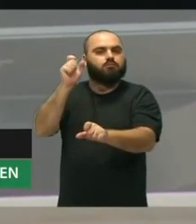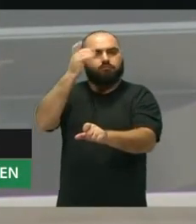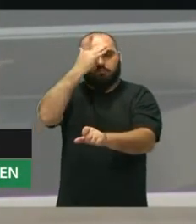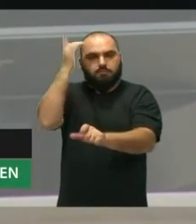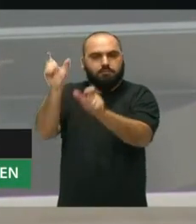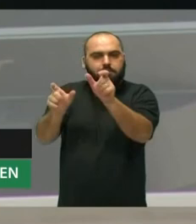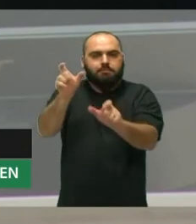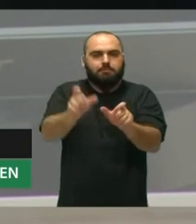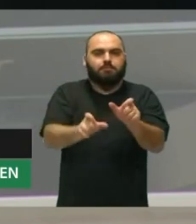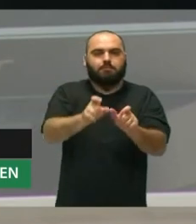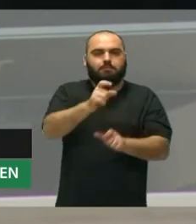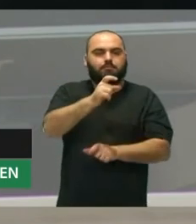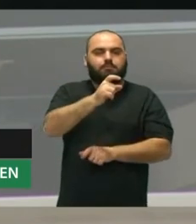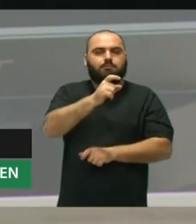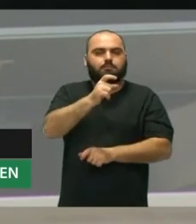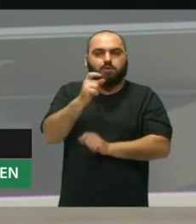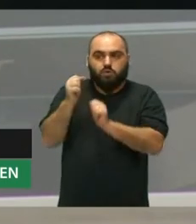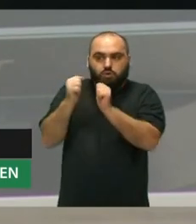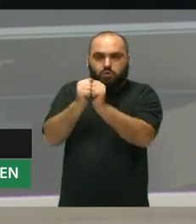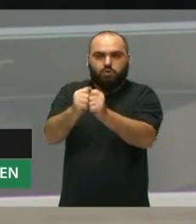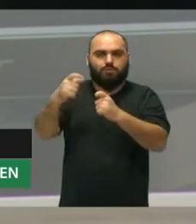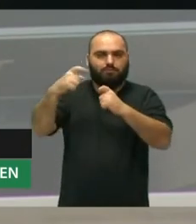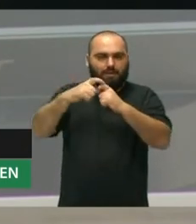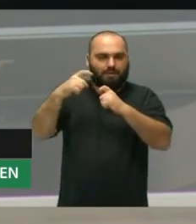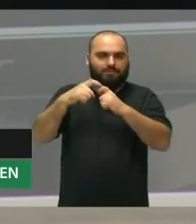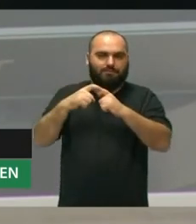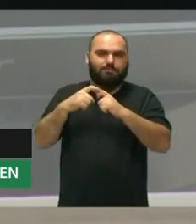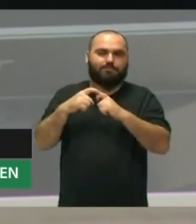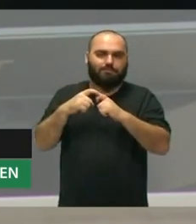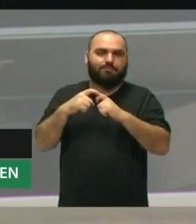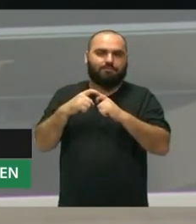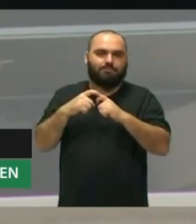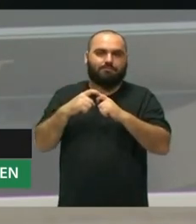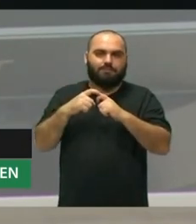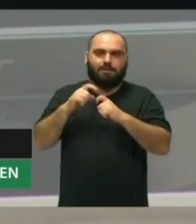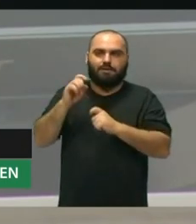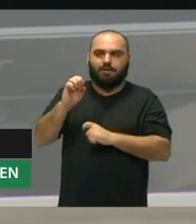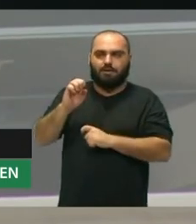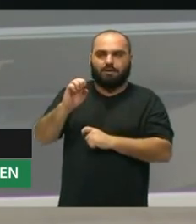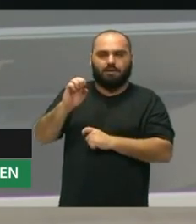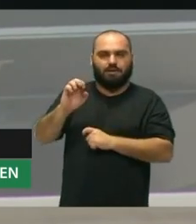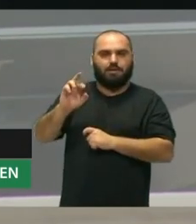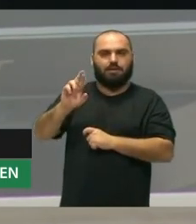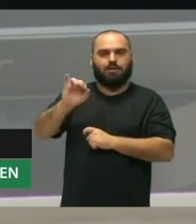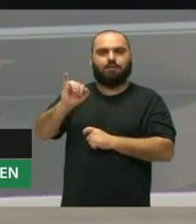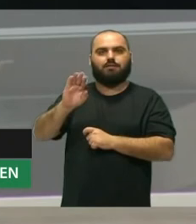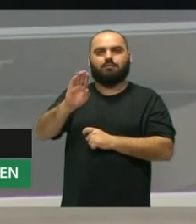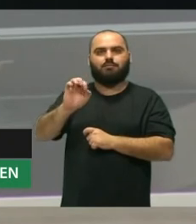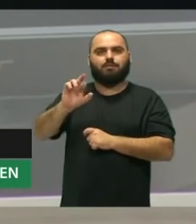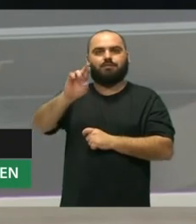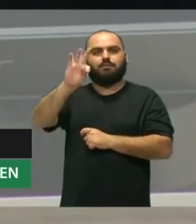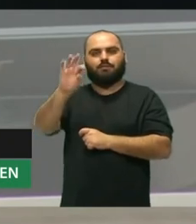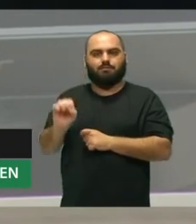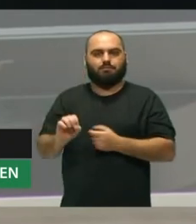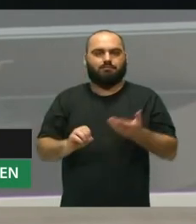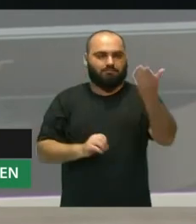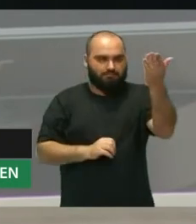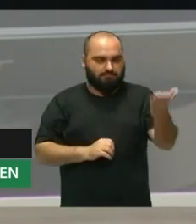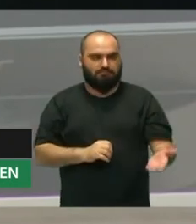do Marieta, né? Juntamente com os médicos aqui, doutor Heriberto, o meu nobre